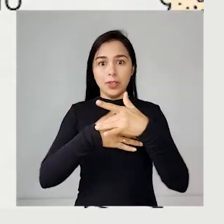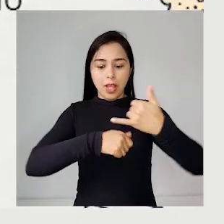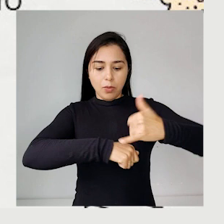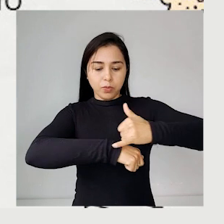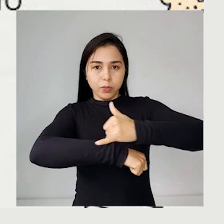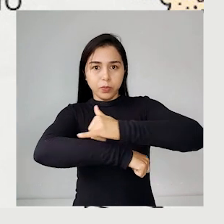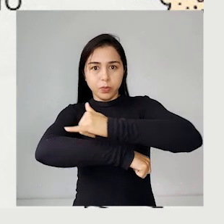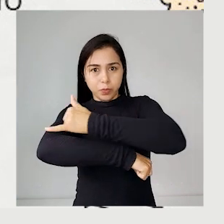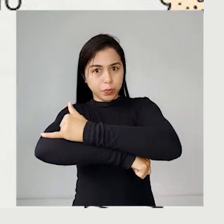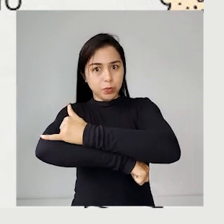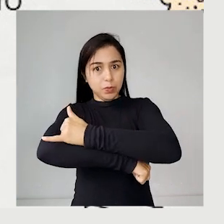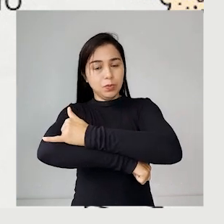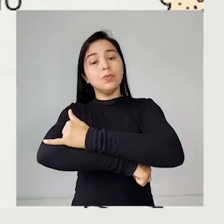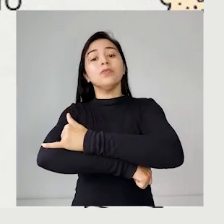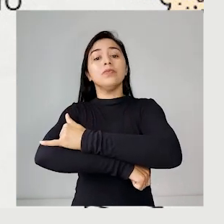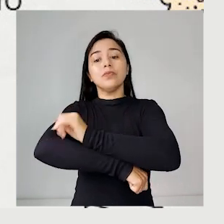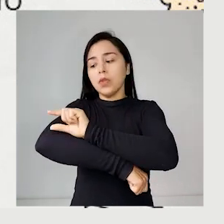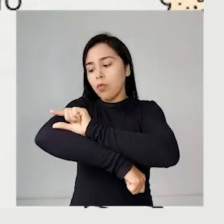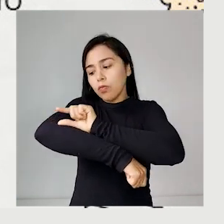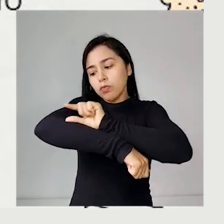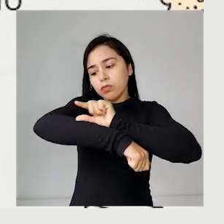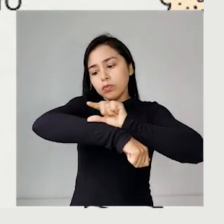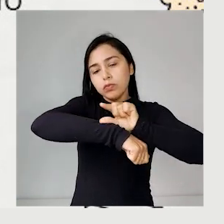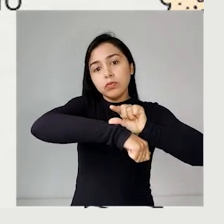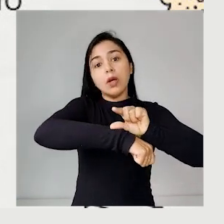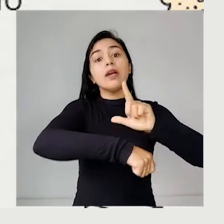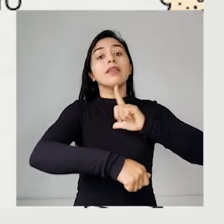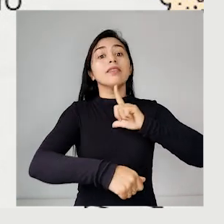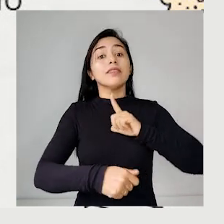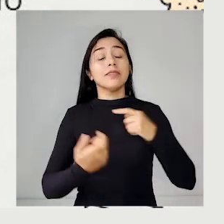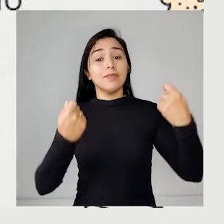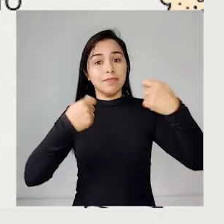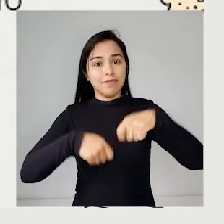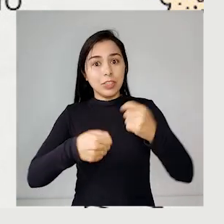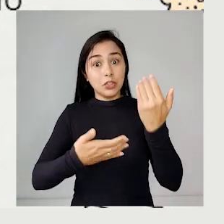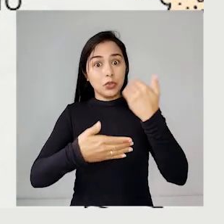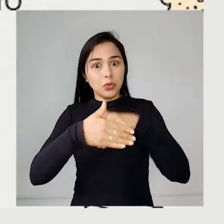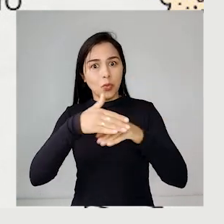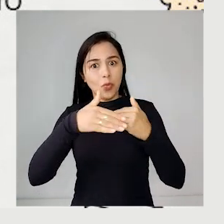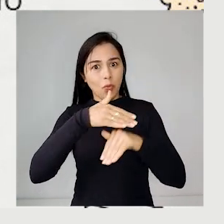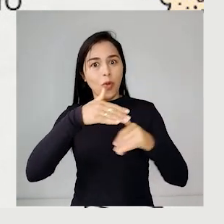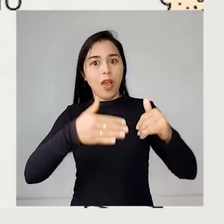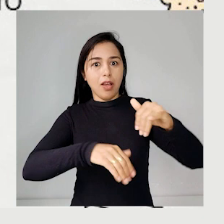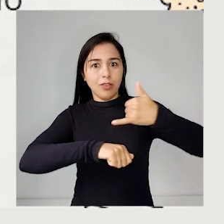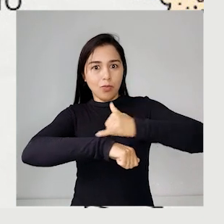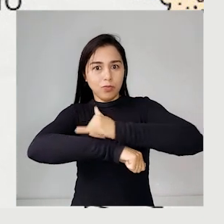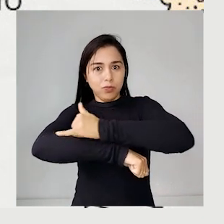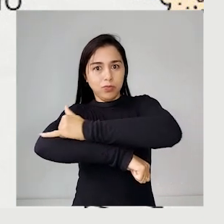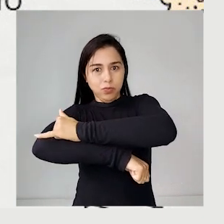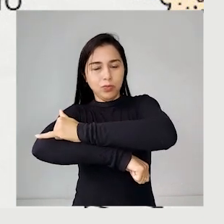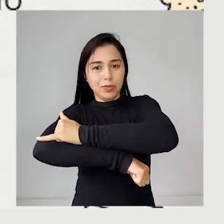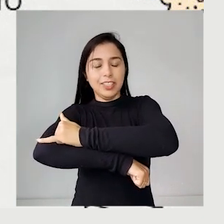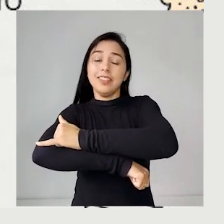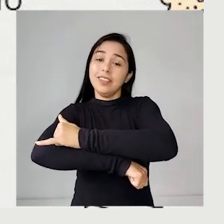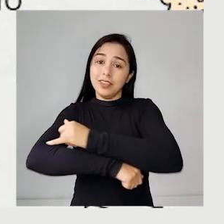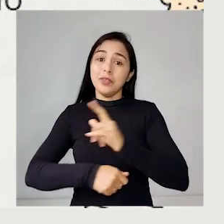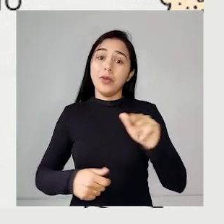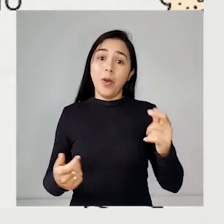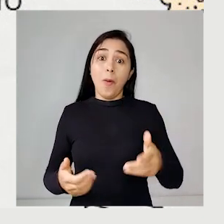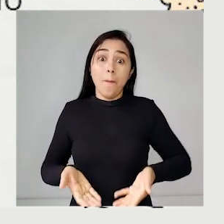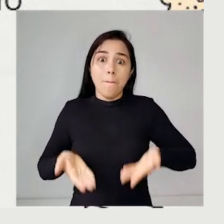por armazenar gorduras e desempenha as funções, então, de armazenamento